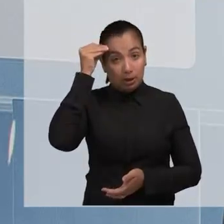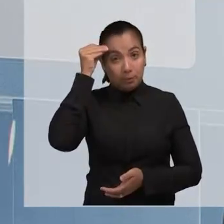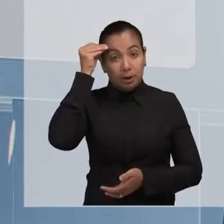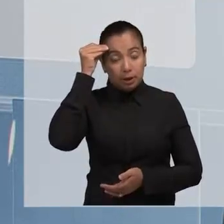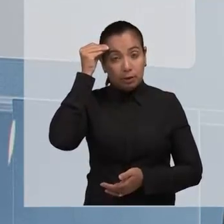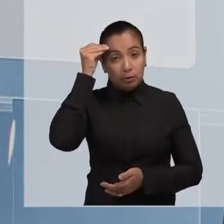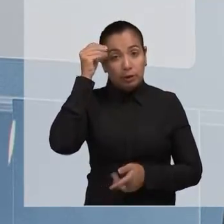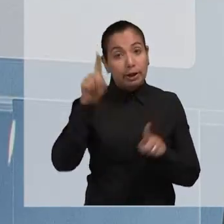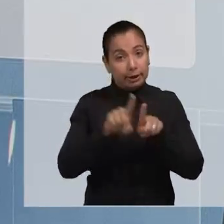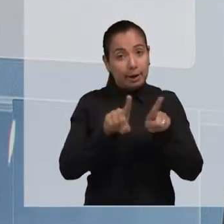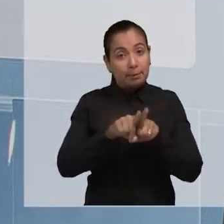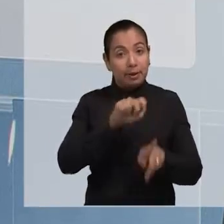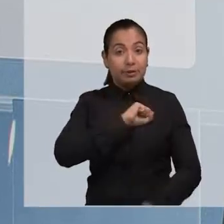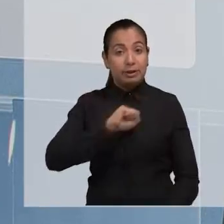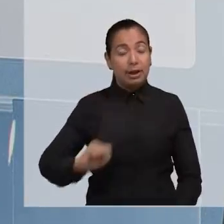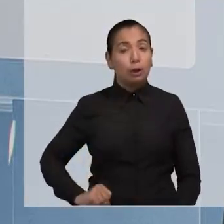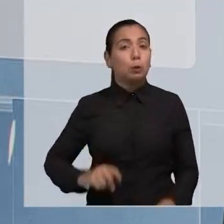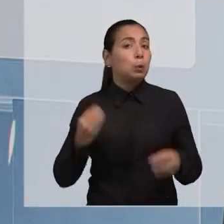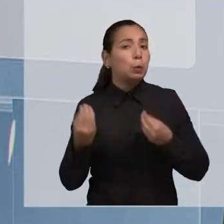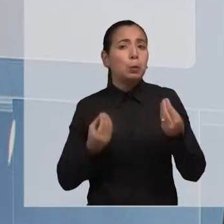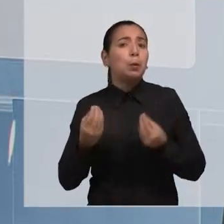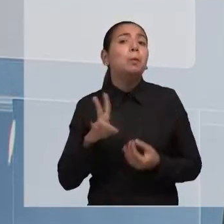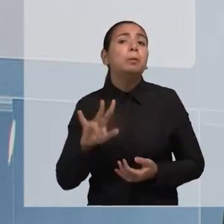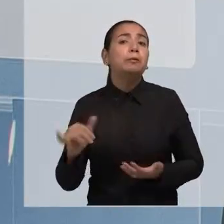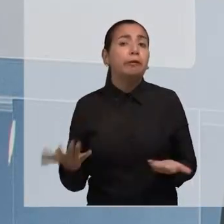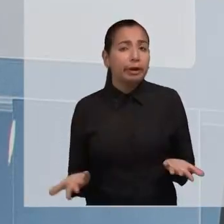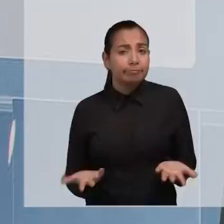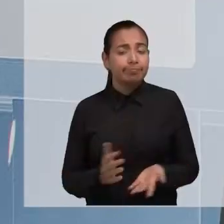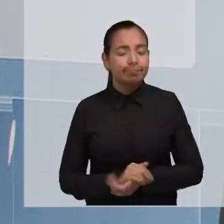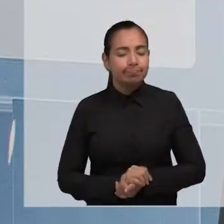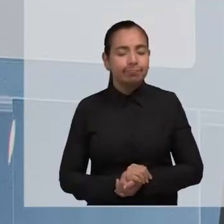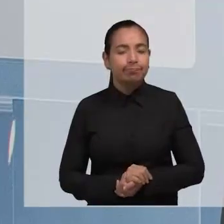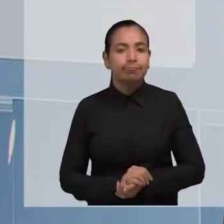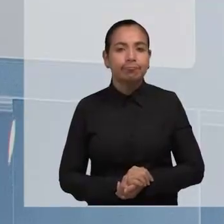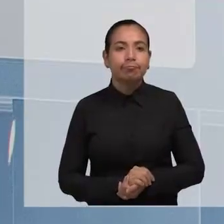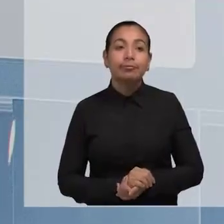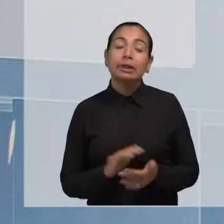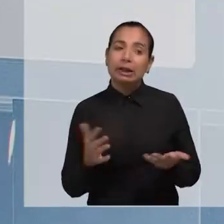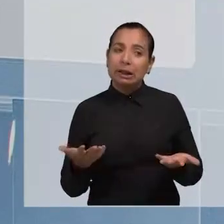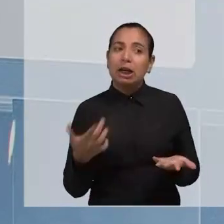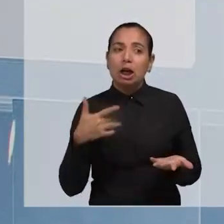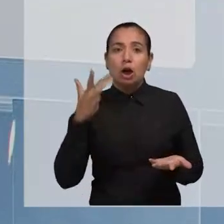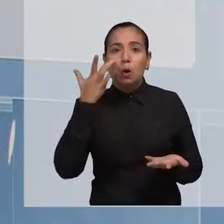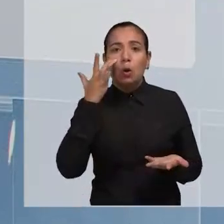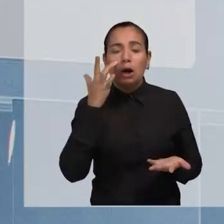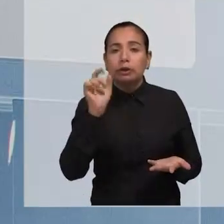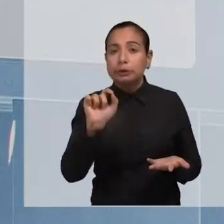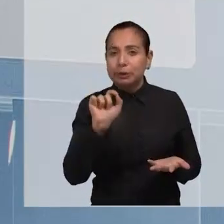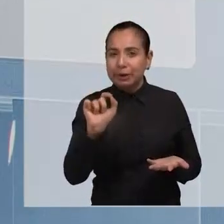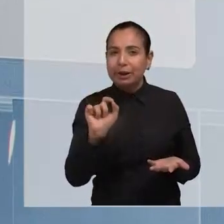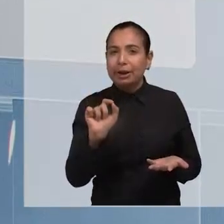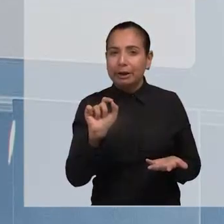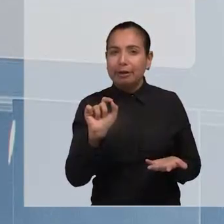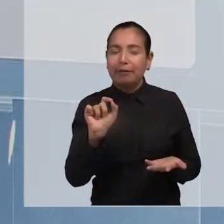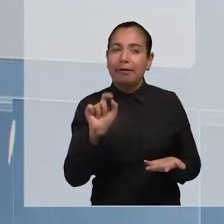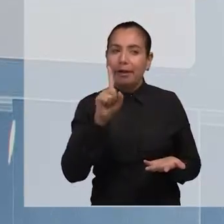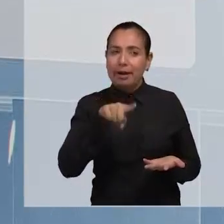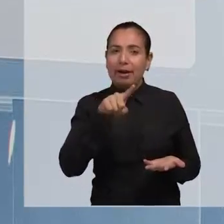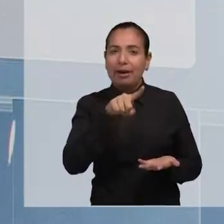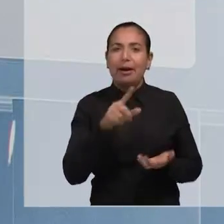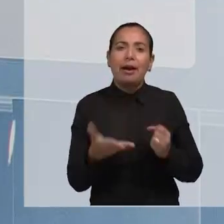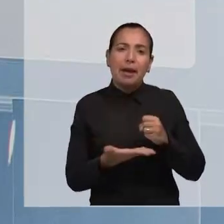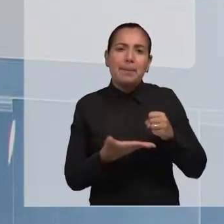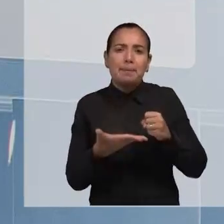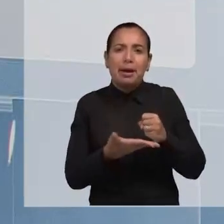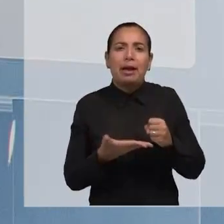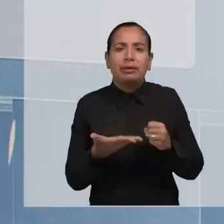lança candidato Com a chapa com o PDT? com a chapa com o PDT, né? E só lança um candidato ao Senado,